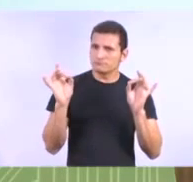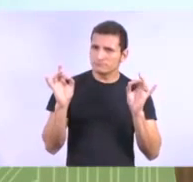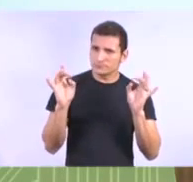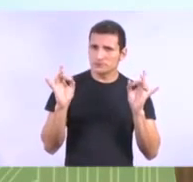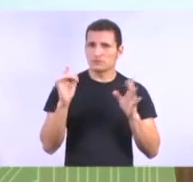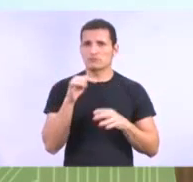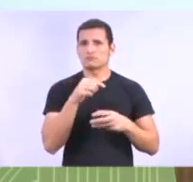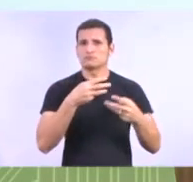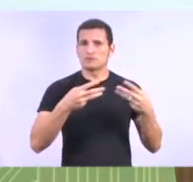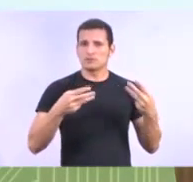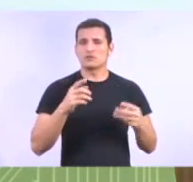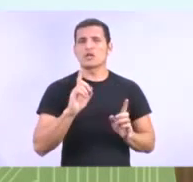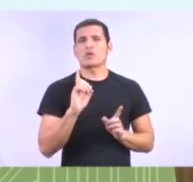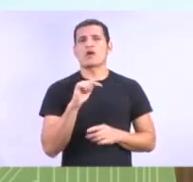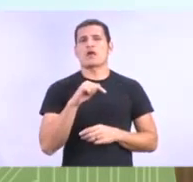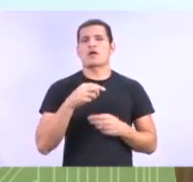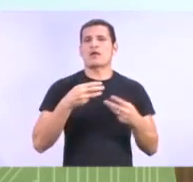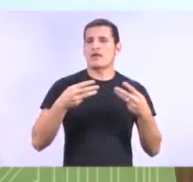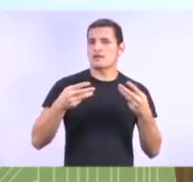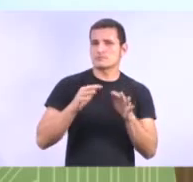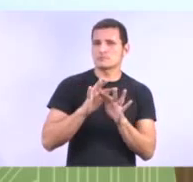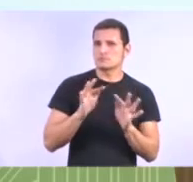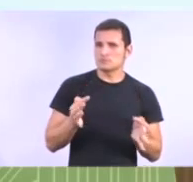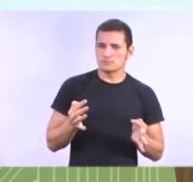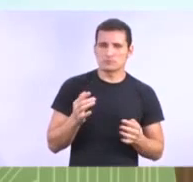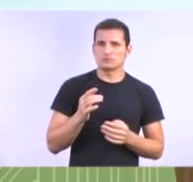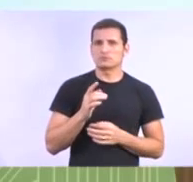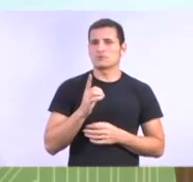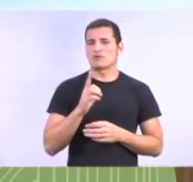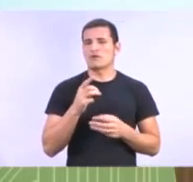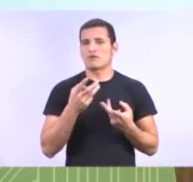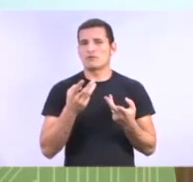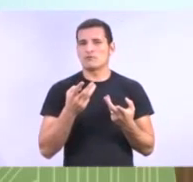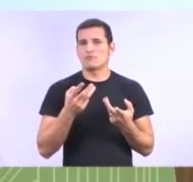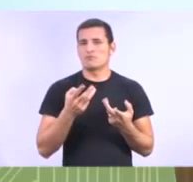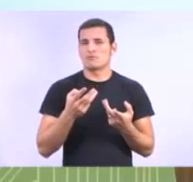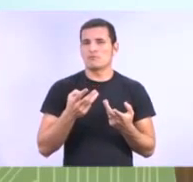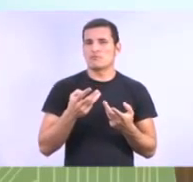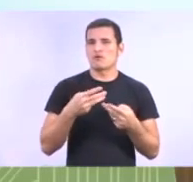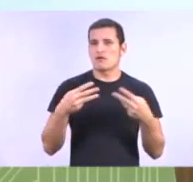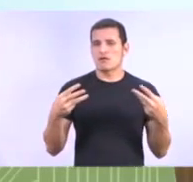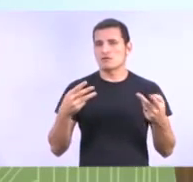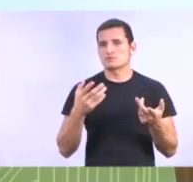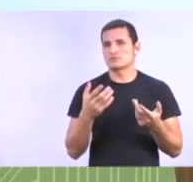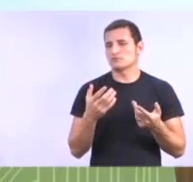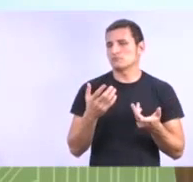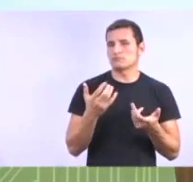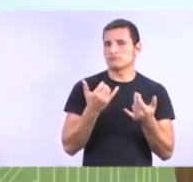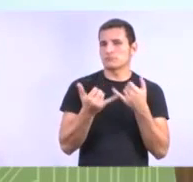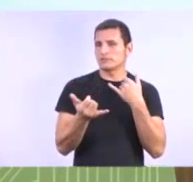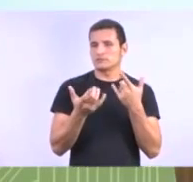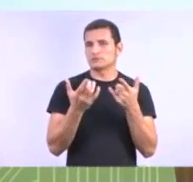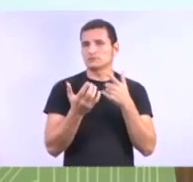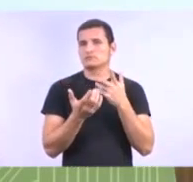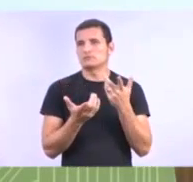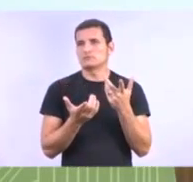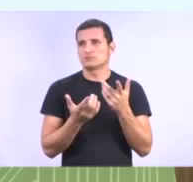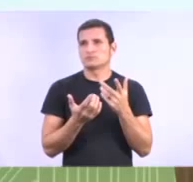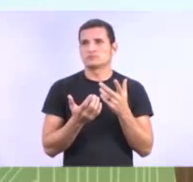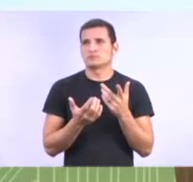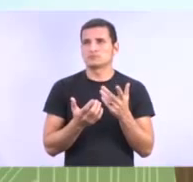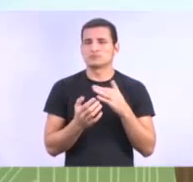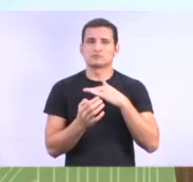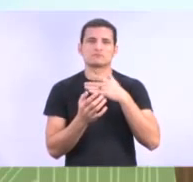essa rede, ela não era uma rede simples, não era uma rede parecida com o que a gente vê em empresas, vamos chamar